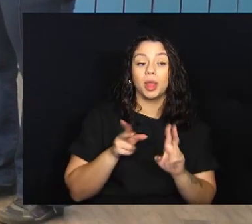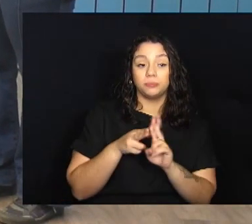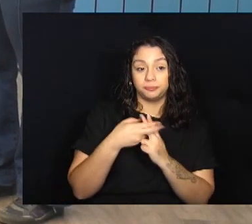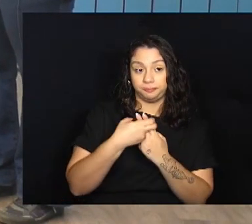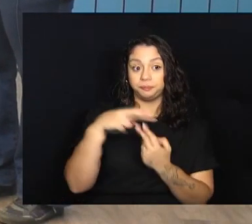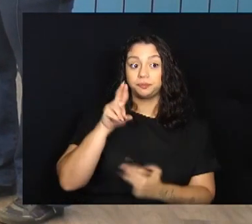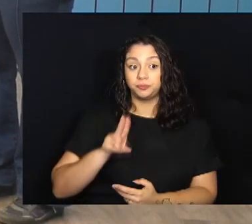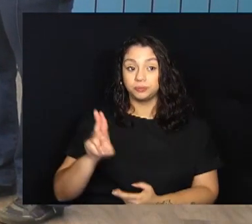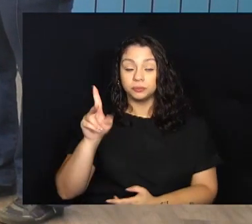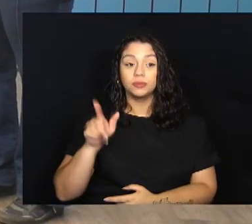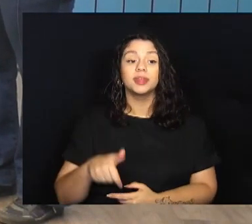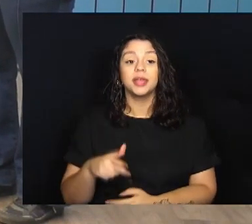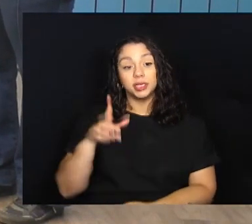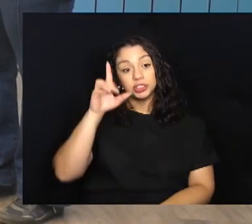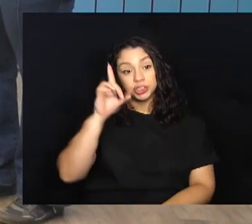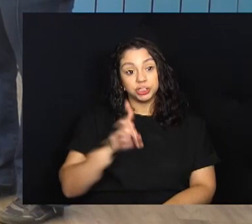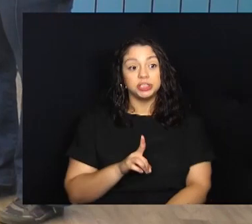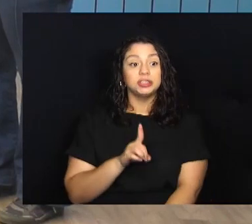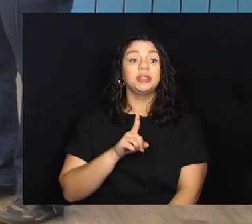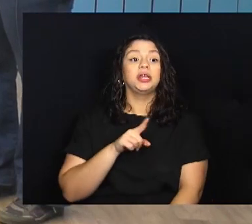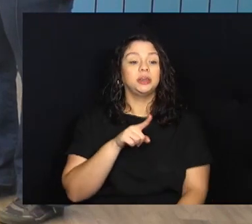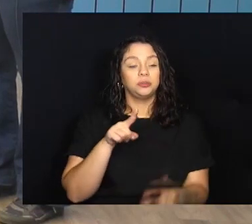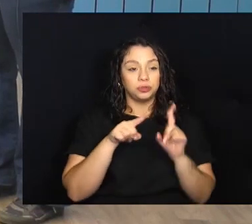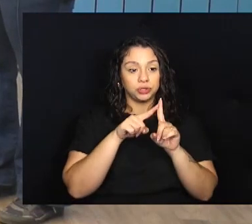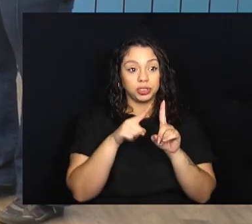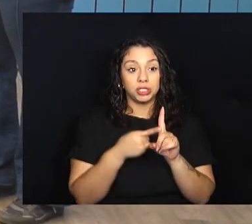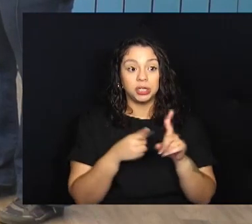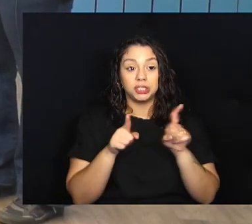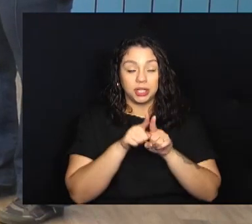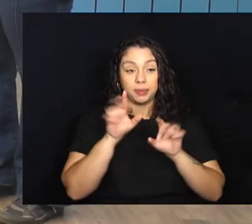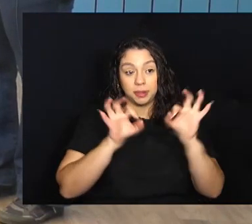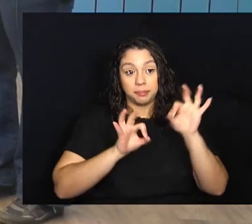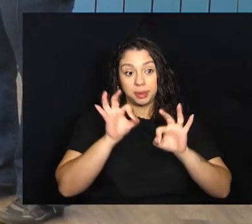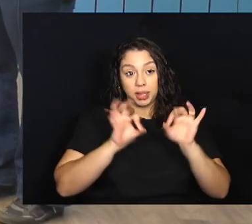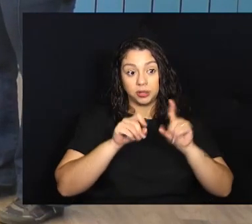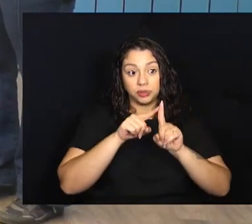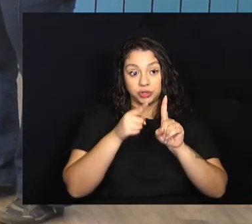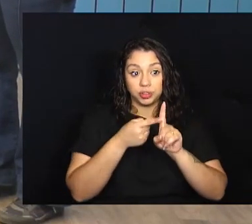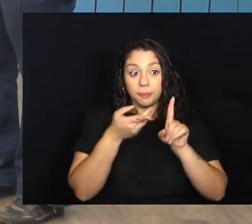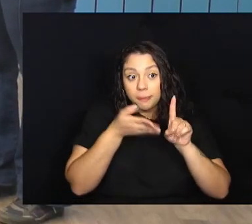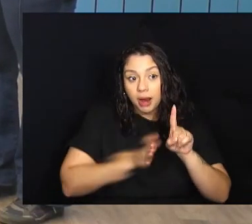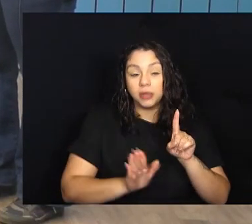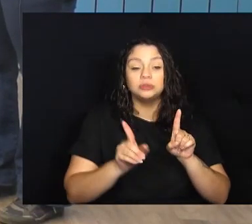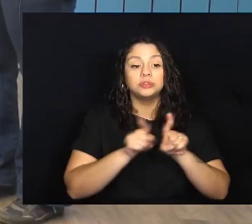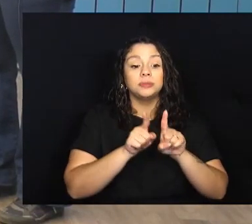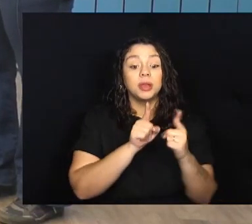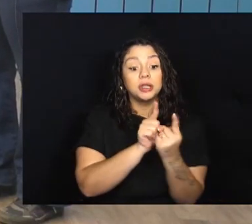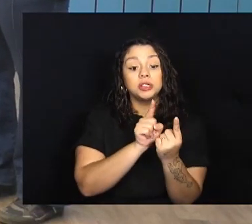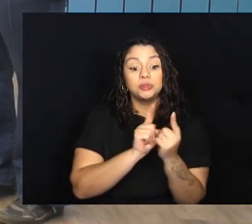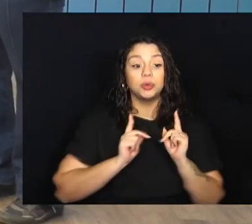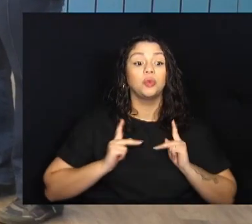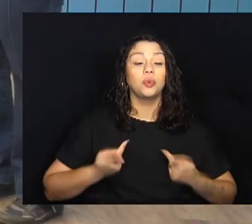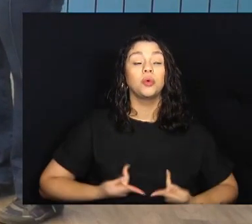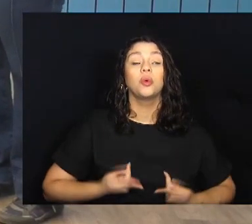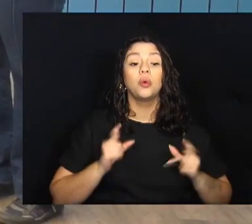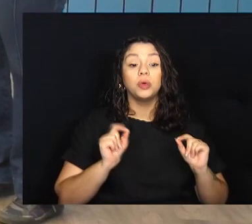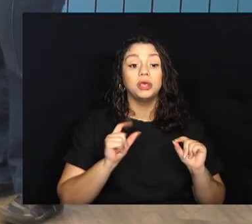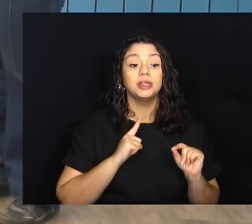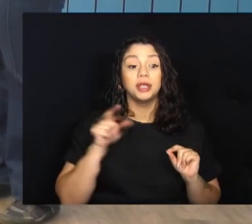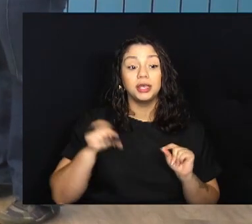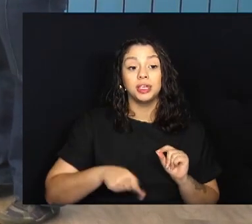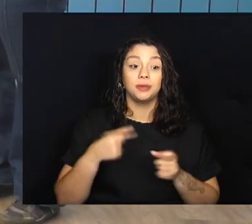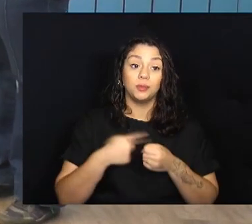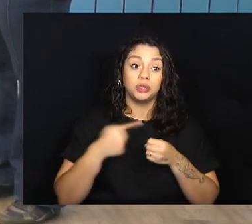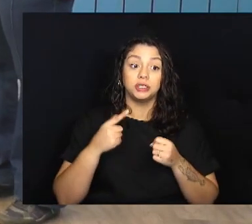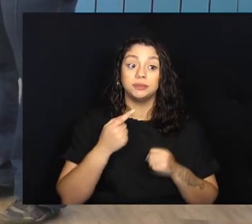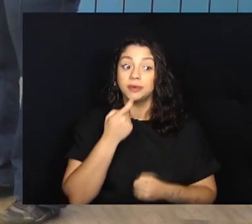direitos reprodutivos, o plano de parto, atendimento humanizado. O que está acontecendo aqui no município de Campinas? Quais são